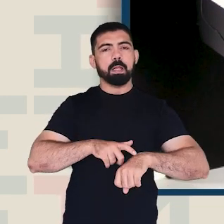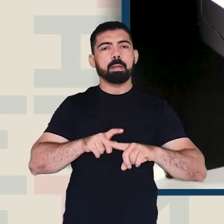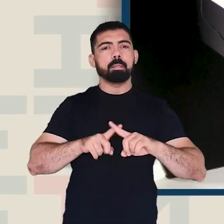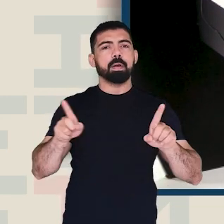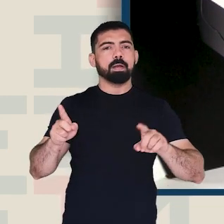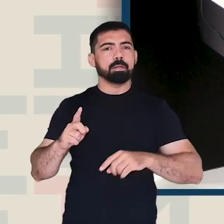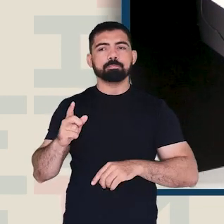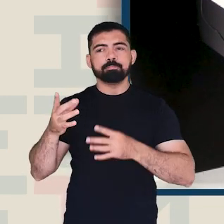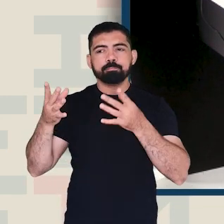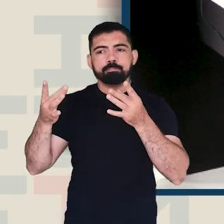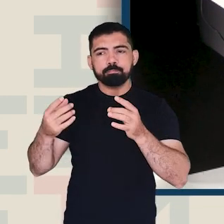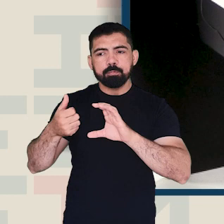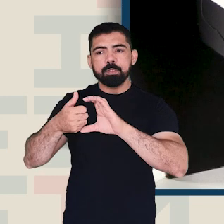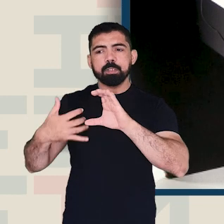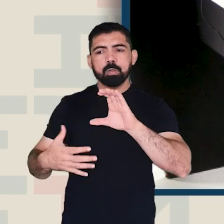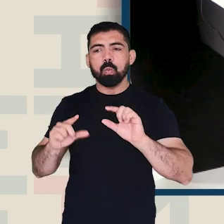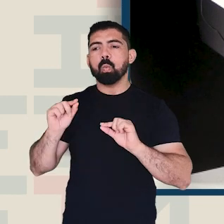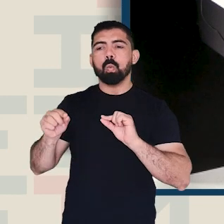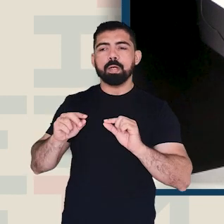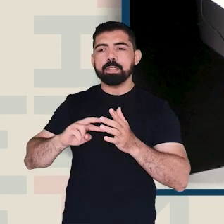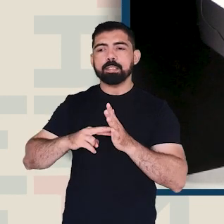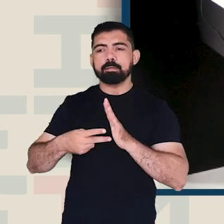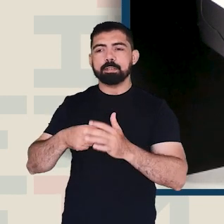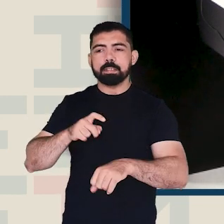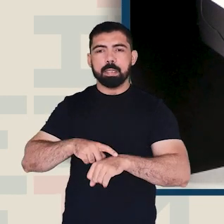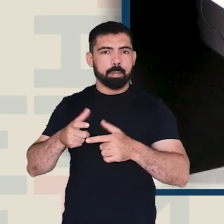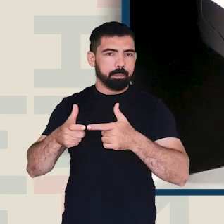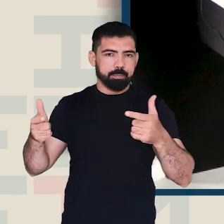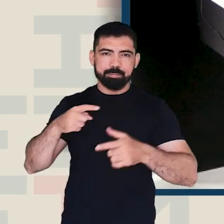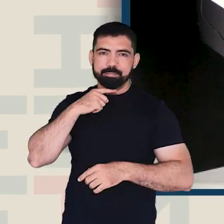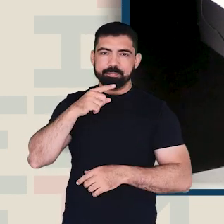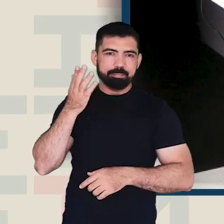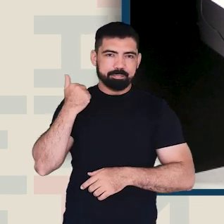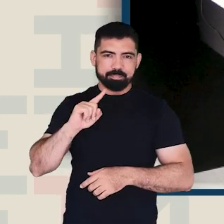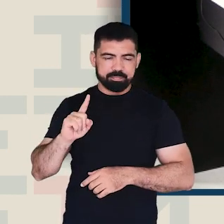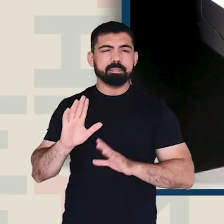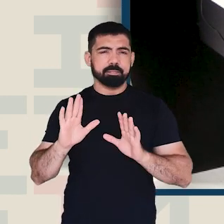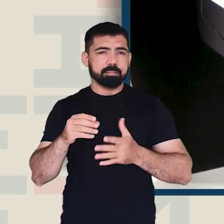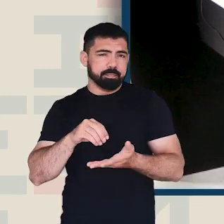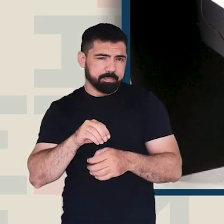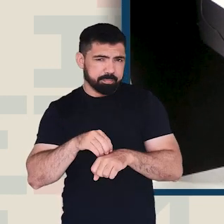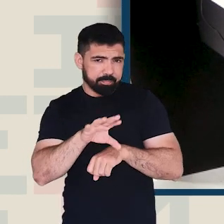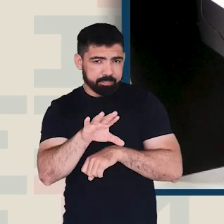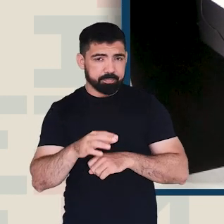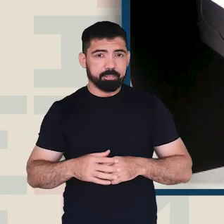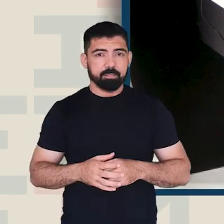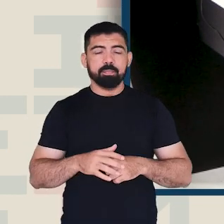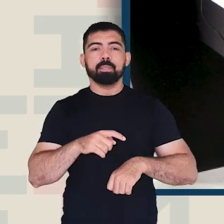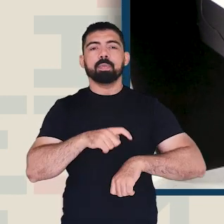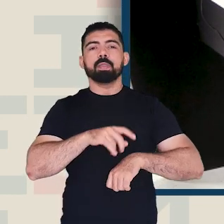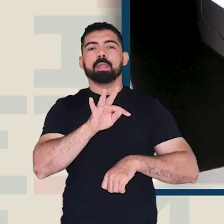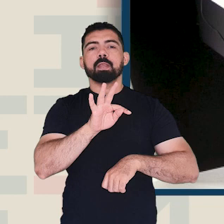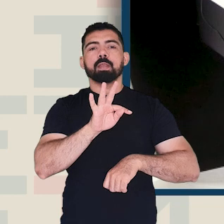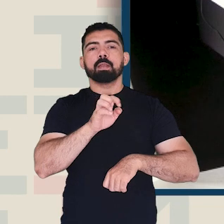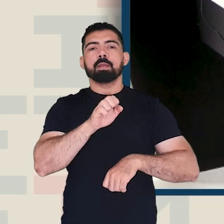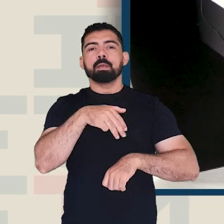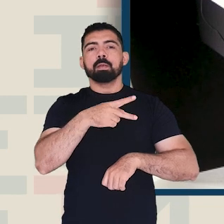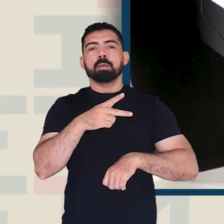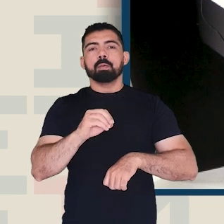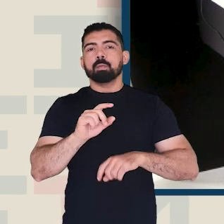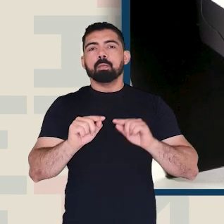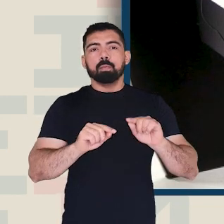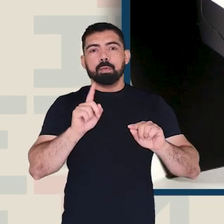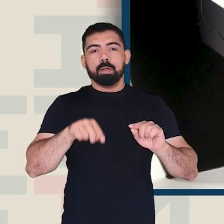ele não consegue definir. Então, vamos falar uma definição que seja simples. O tempo nada mais é do que